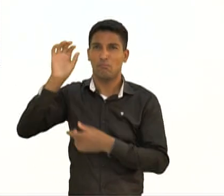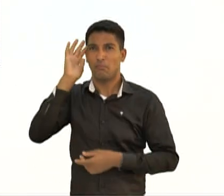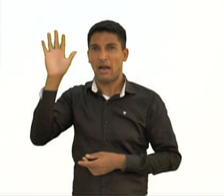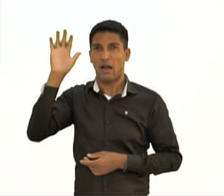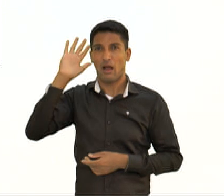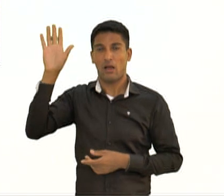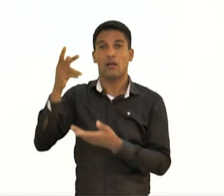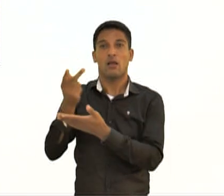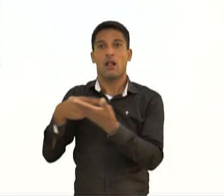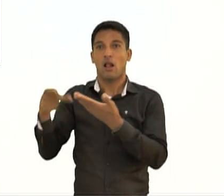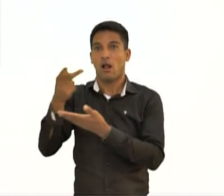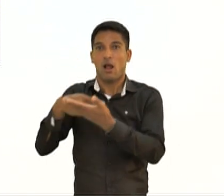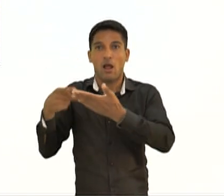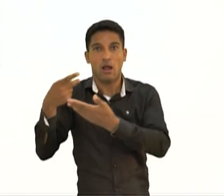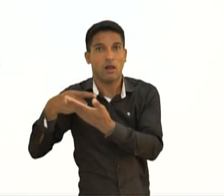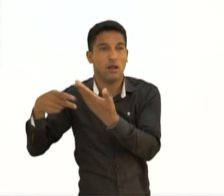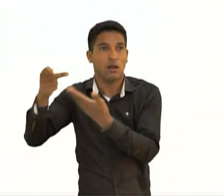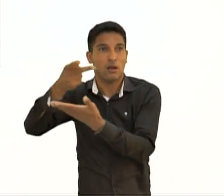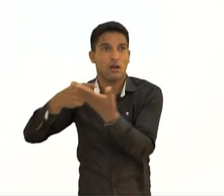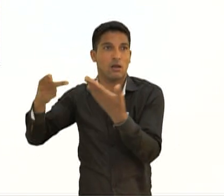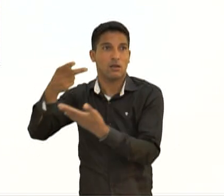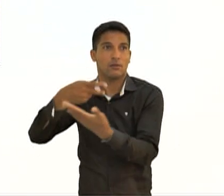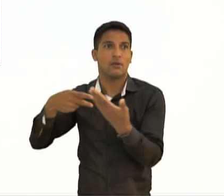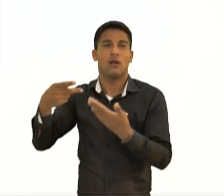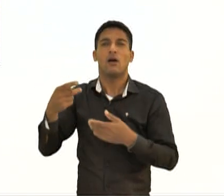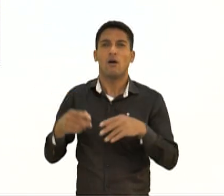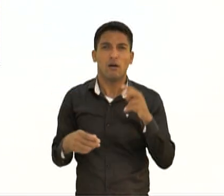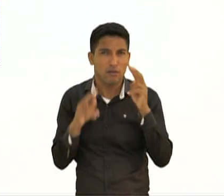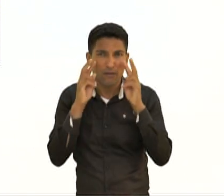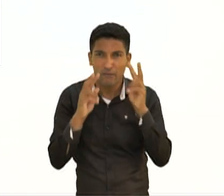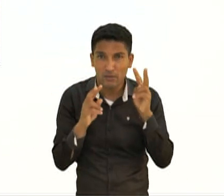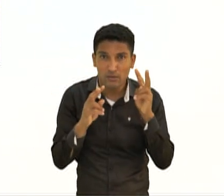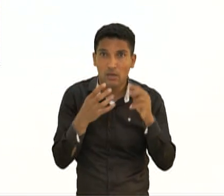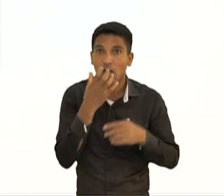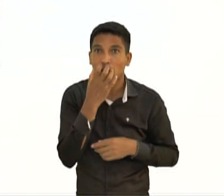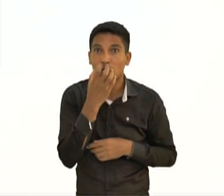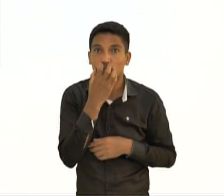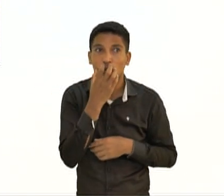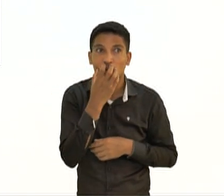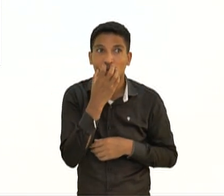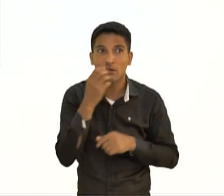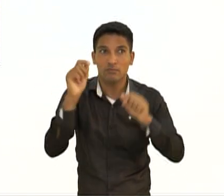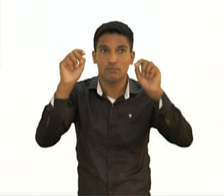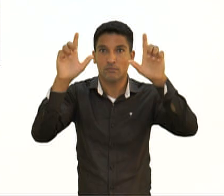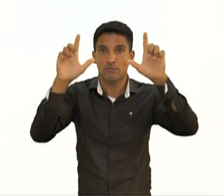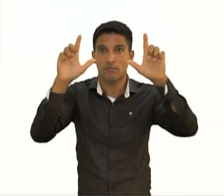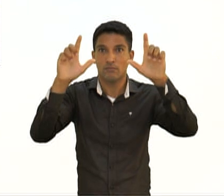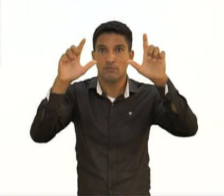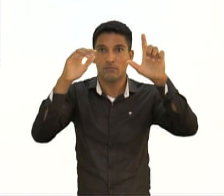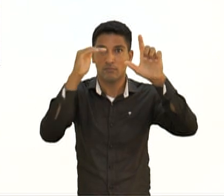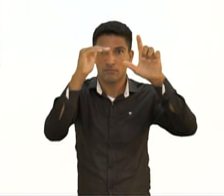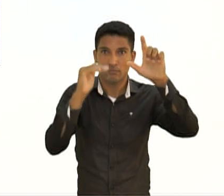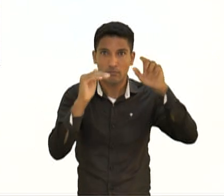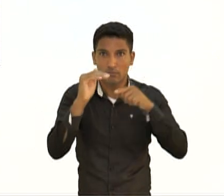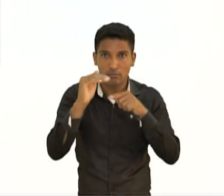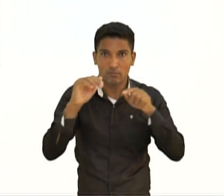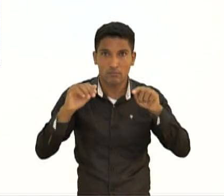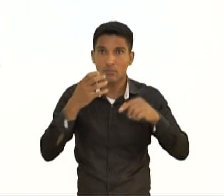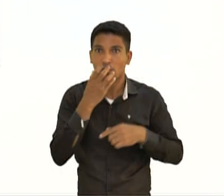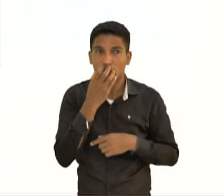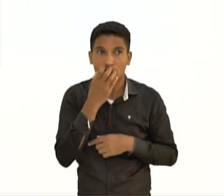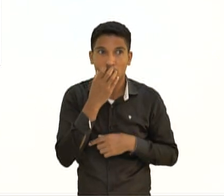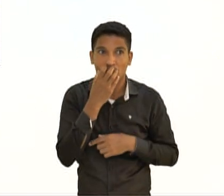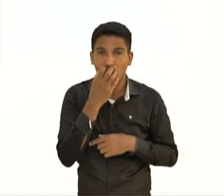aqui a gente consegue ver com o cachorrinho abstracionado, né, mas é todo digamos,